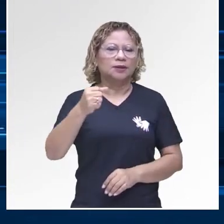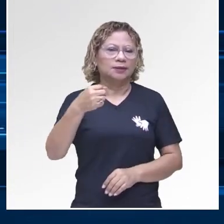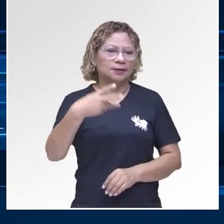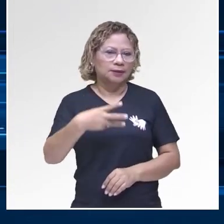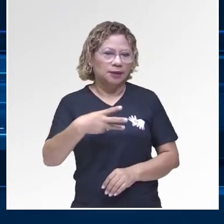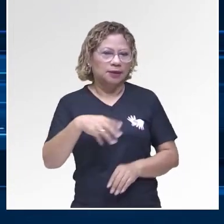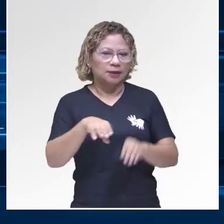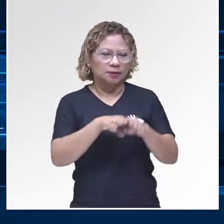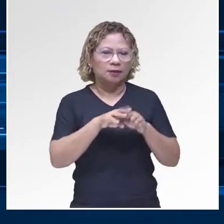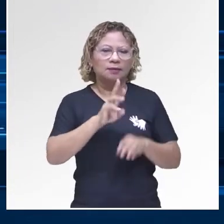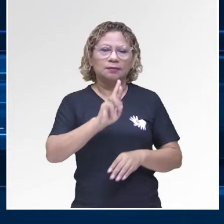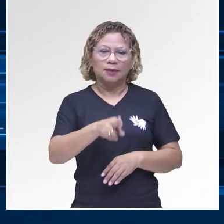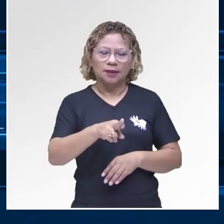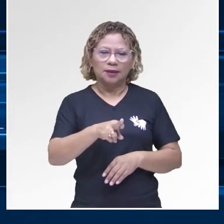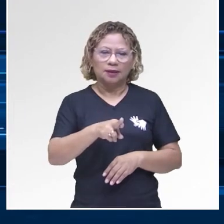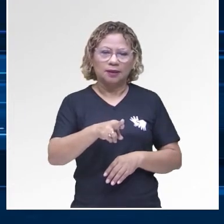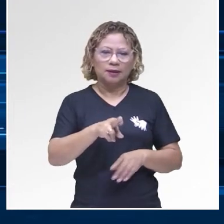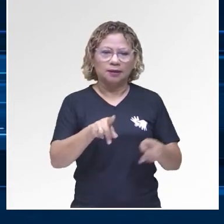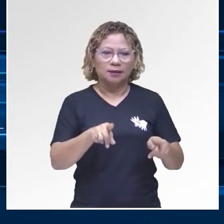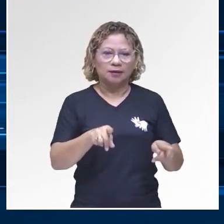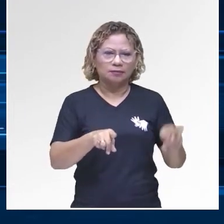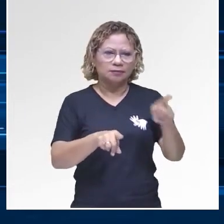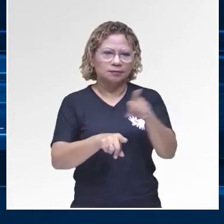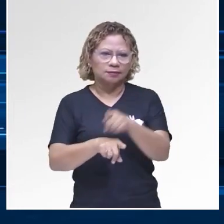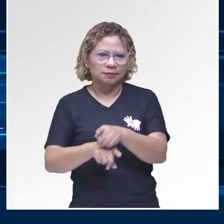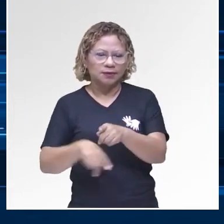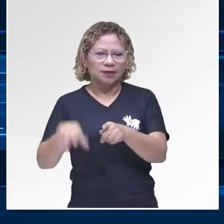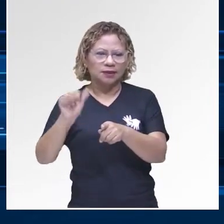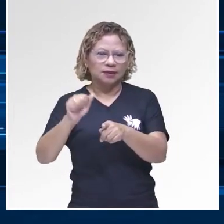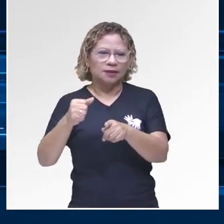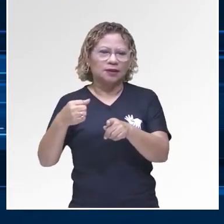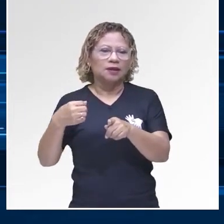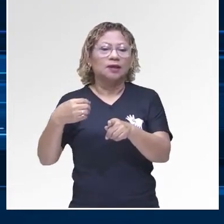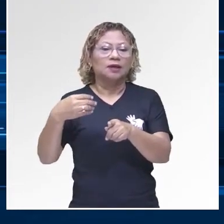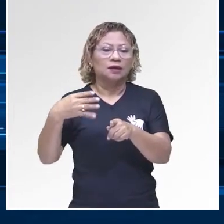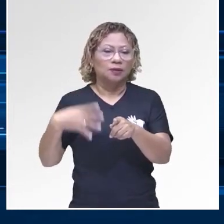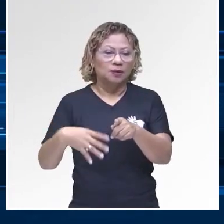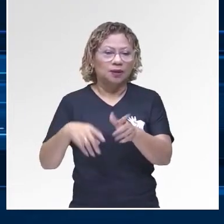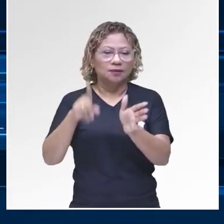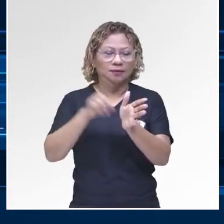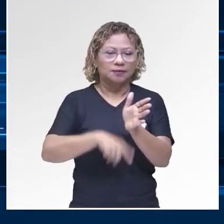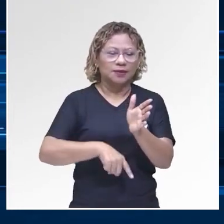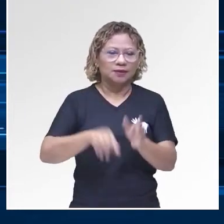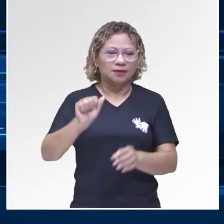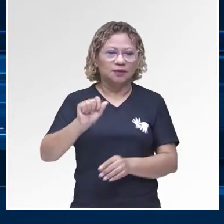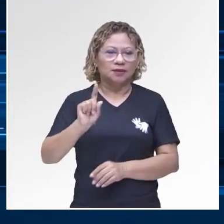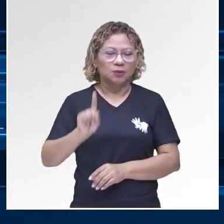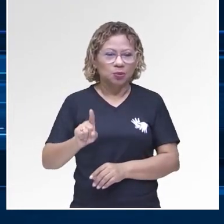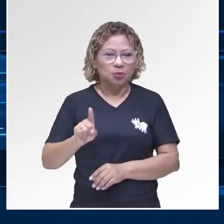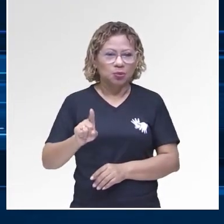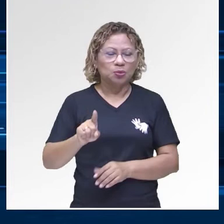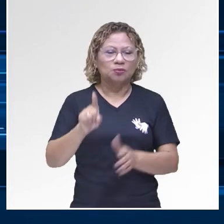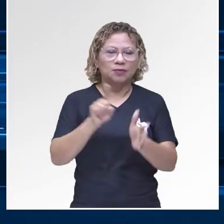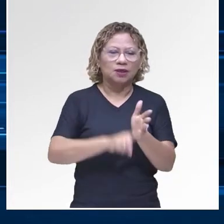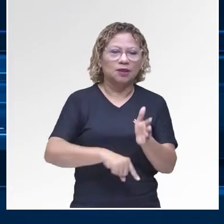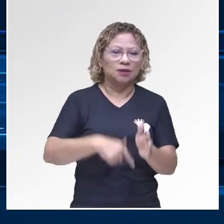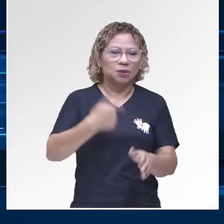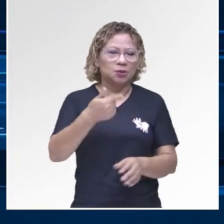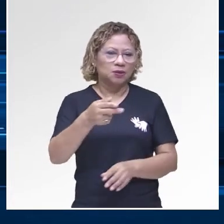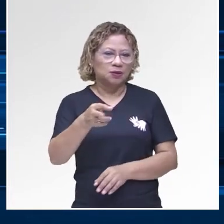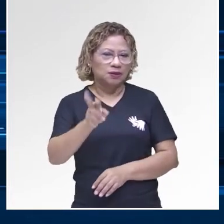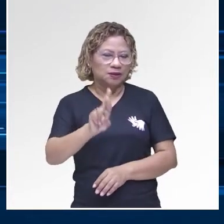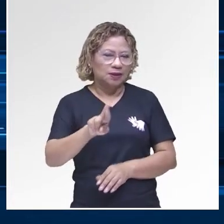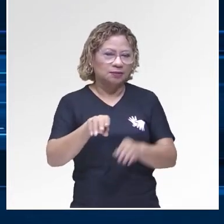A3? A3 é esse cidadão aqui, ó. A1 mais 2R. Né? Como